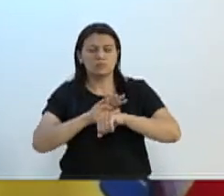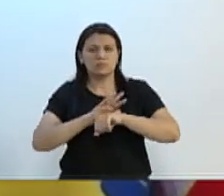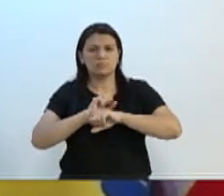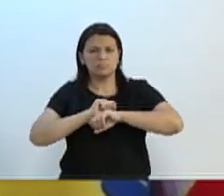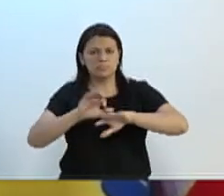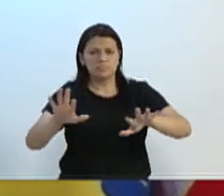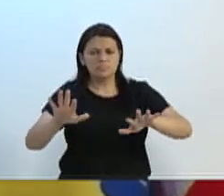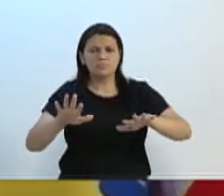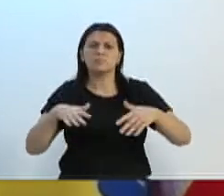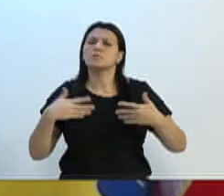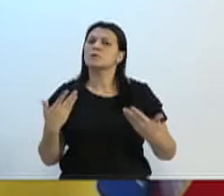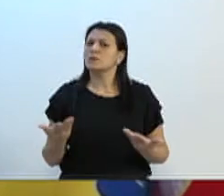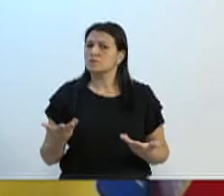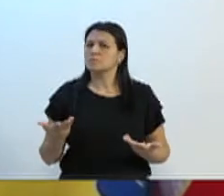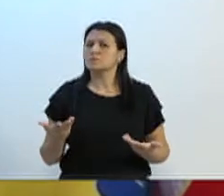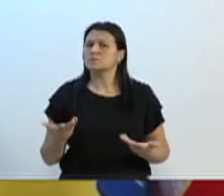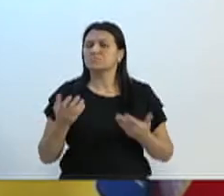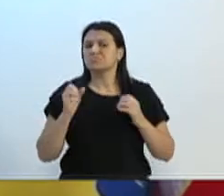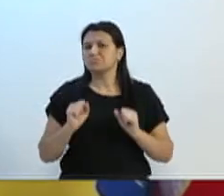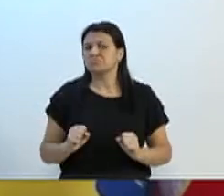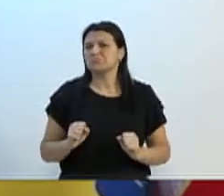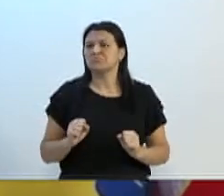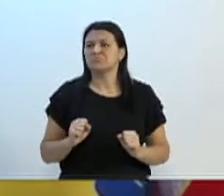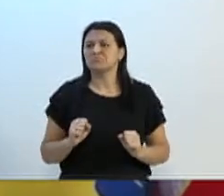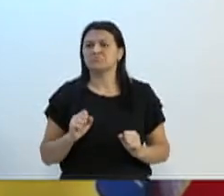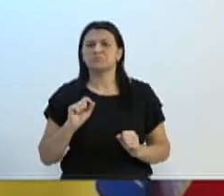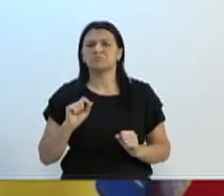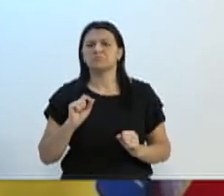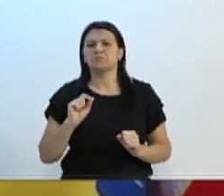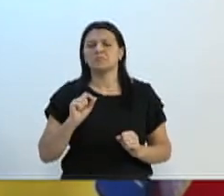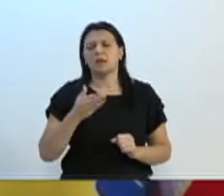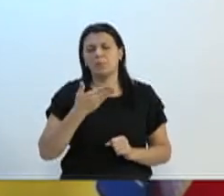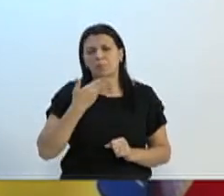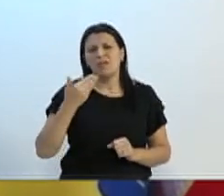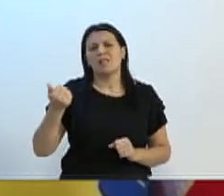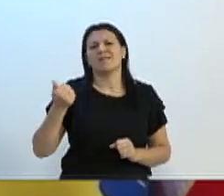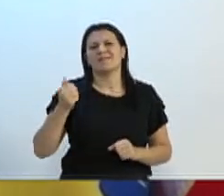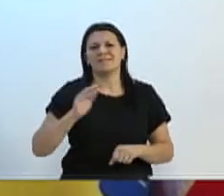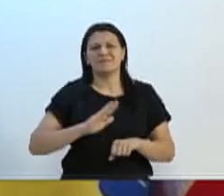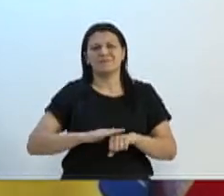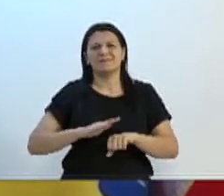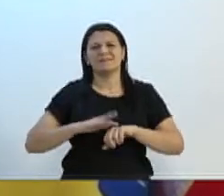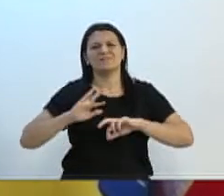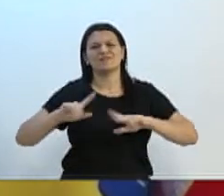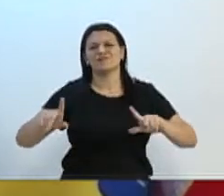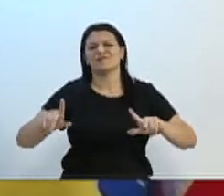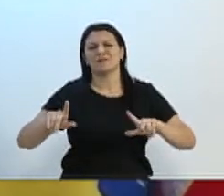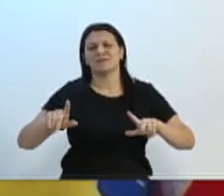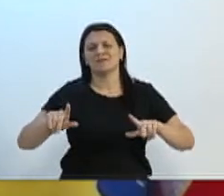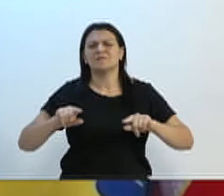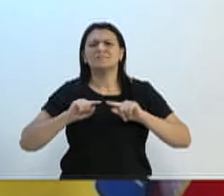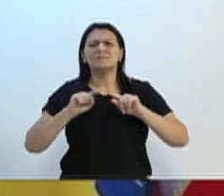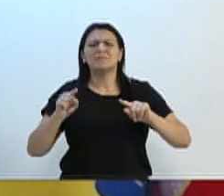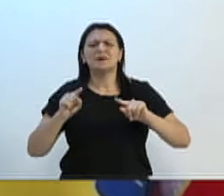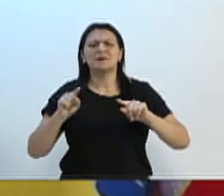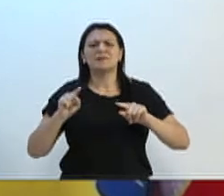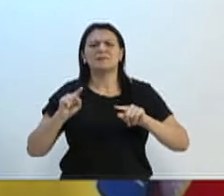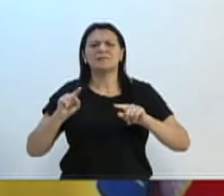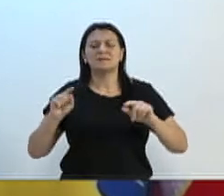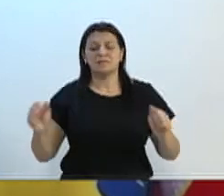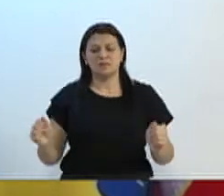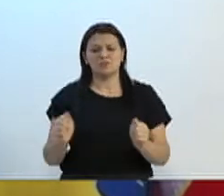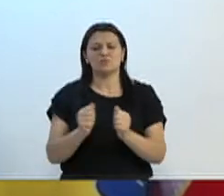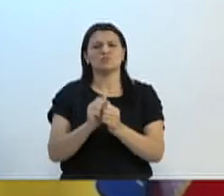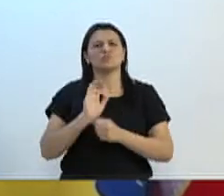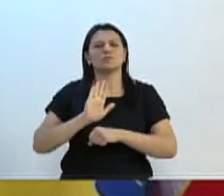tantas outras coisas, podemos fazer melhor, podemos ser diferente, mas a cooperação está sendo a